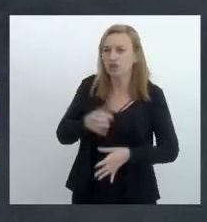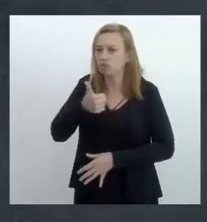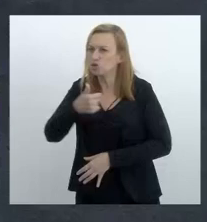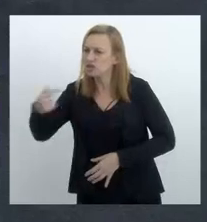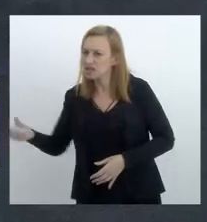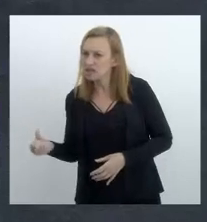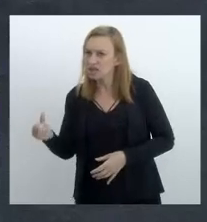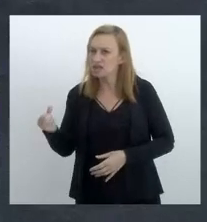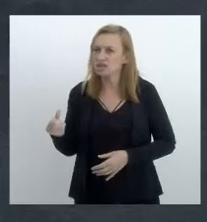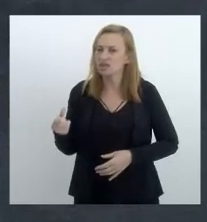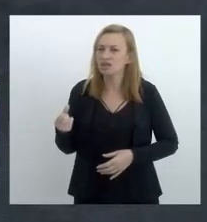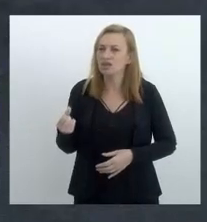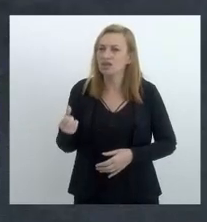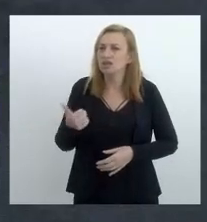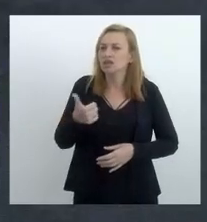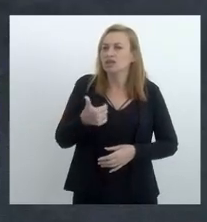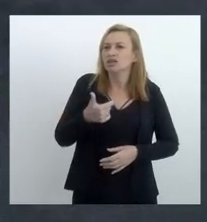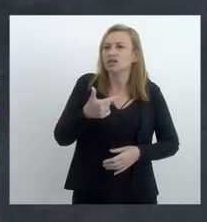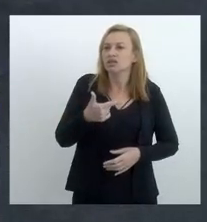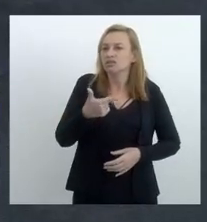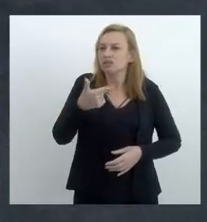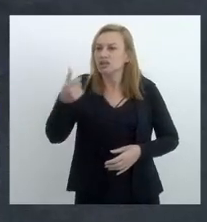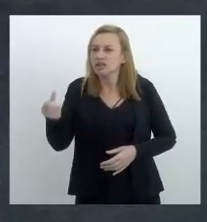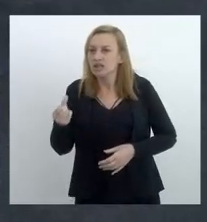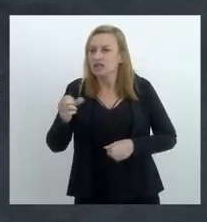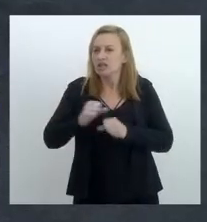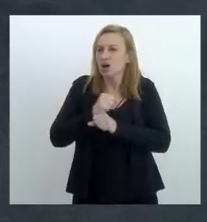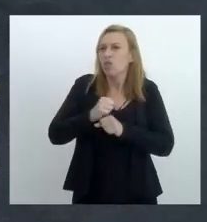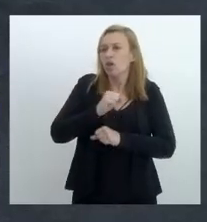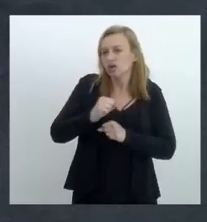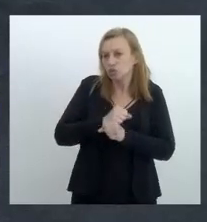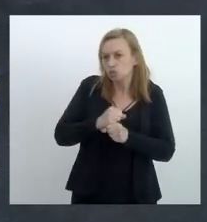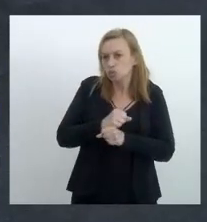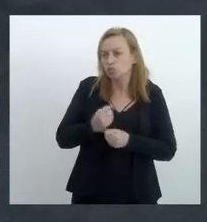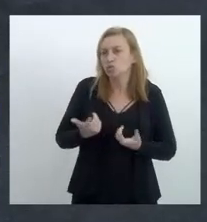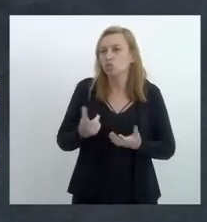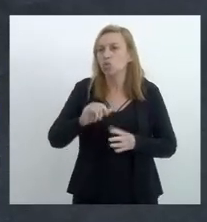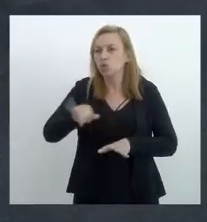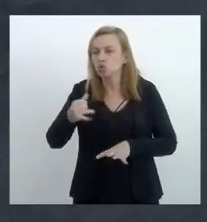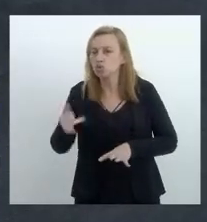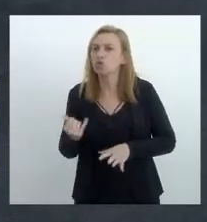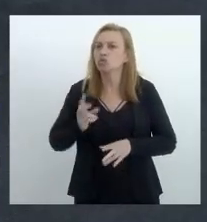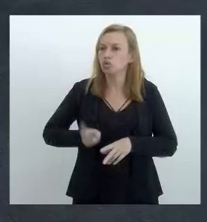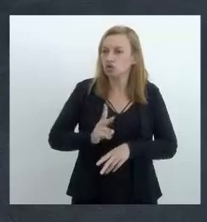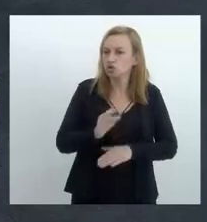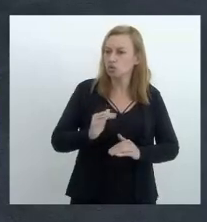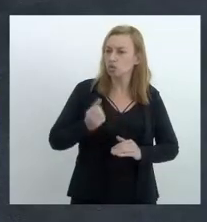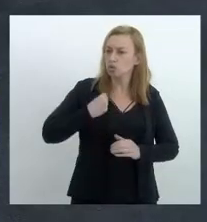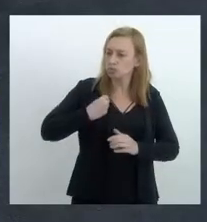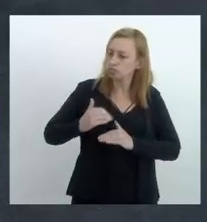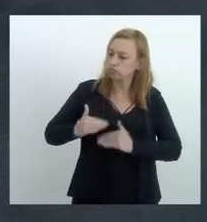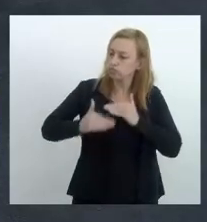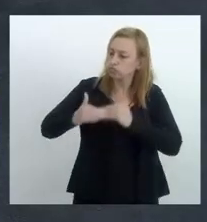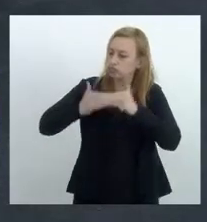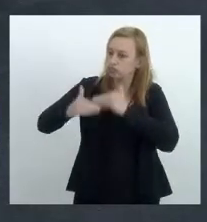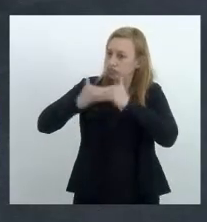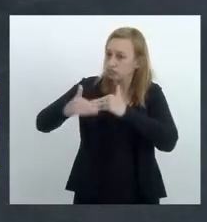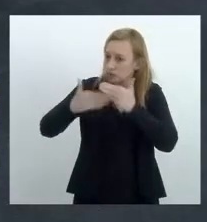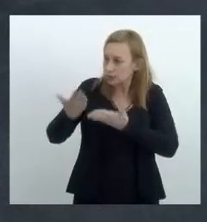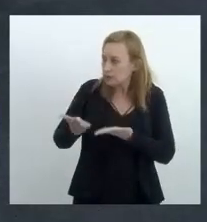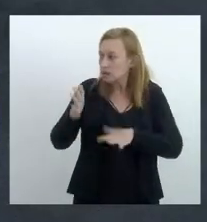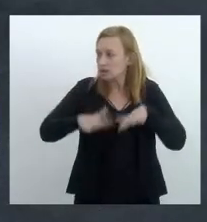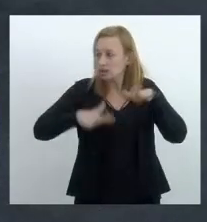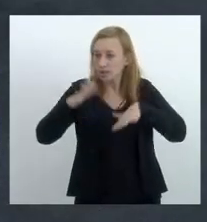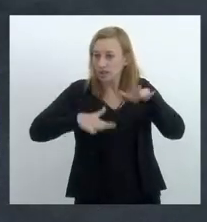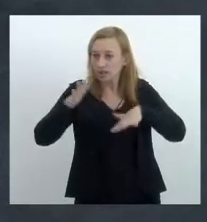com 10,26% ao ano de rentabilidade. Os juros continuam aumentando, mesmo diante do ente